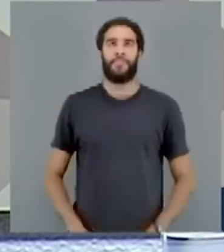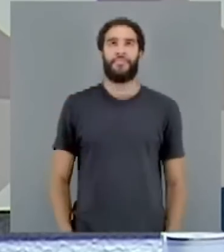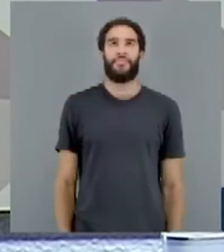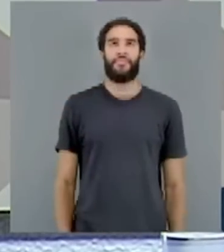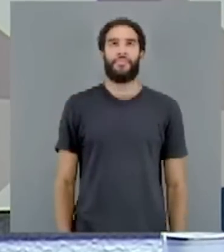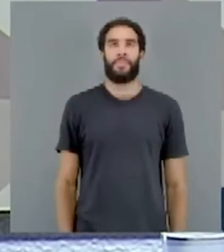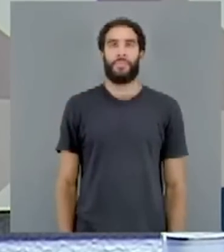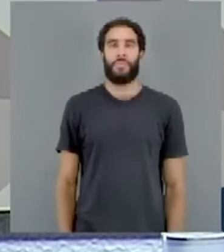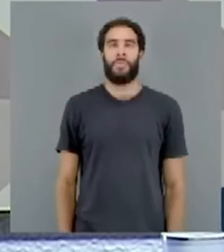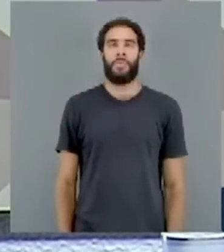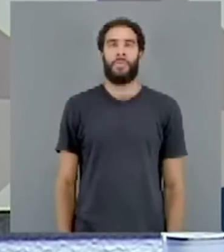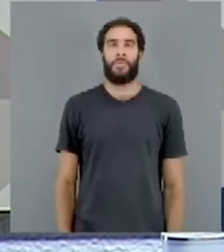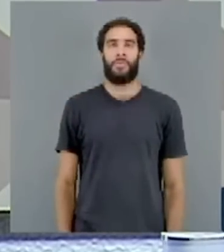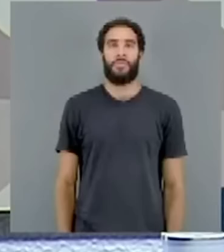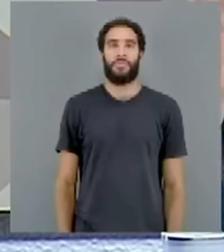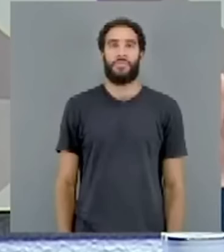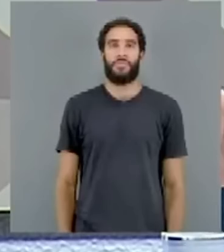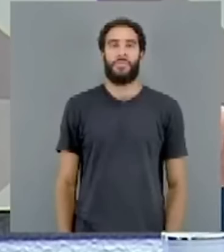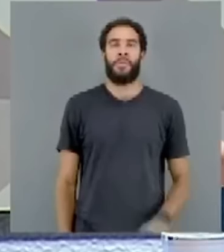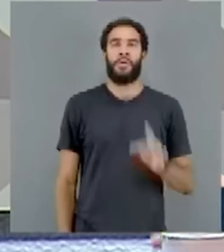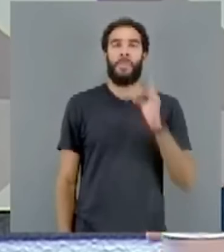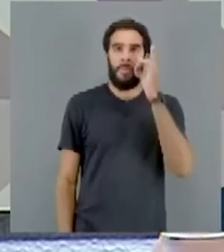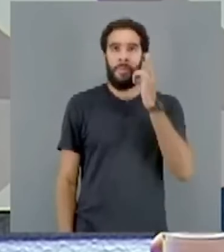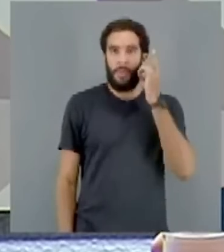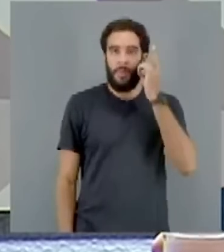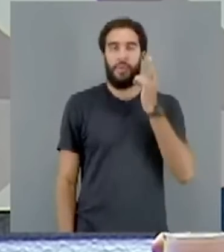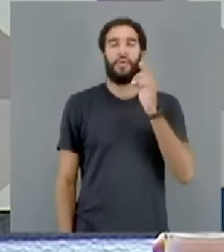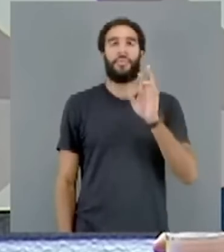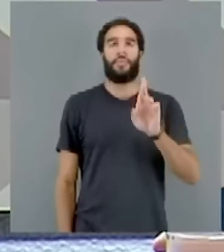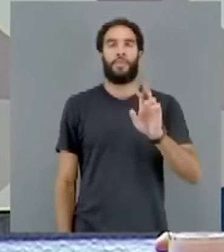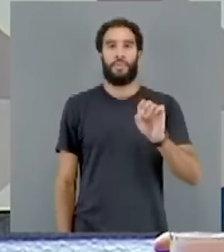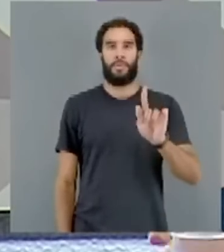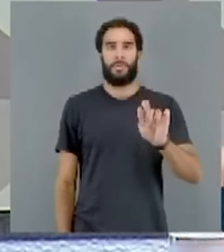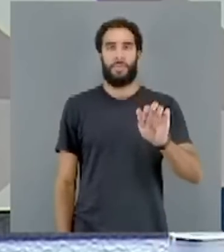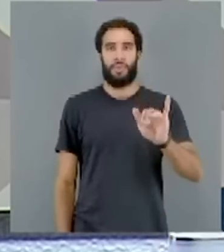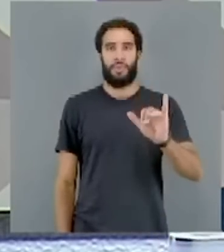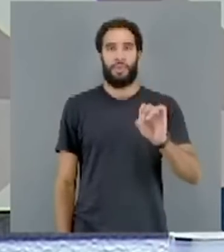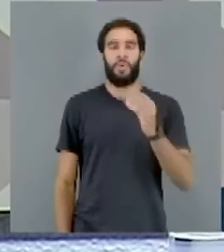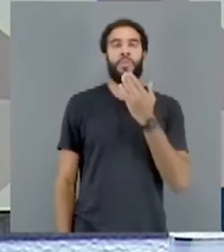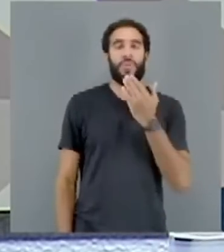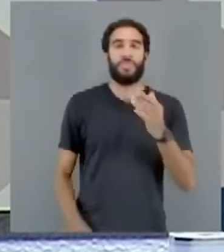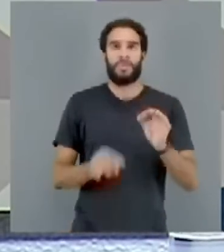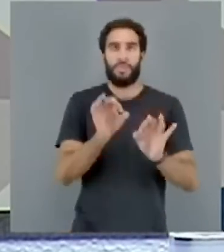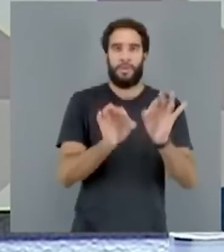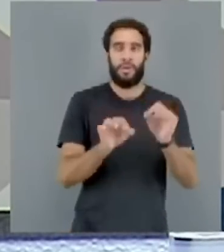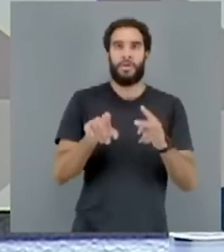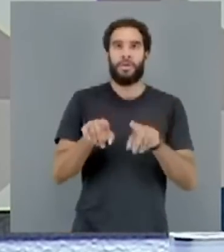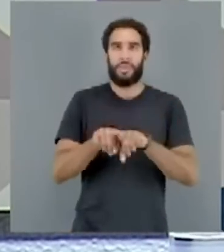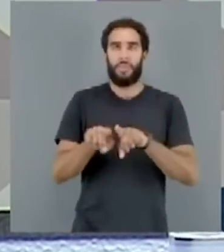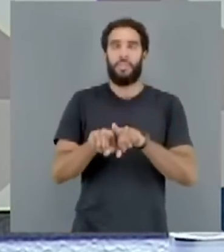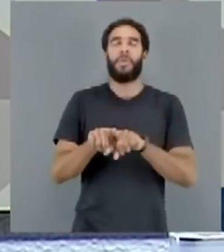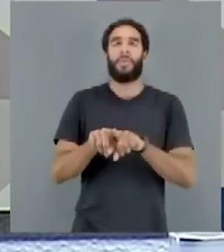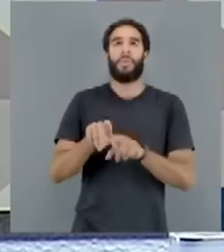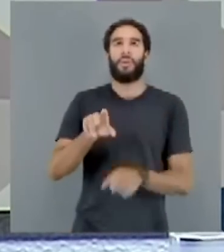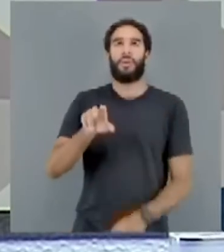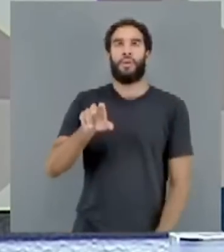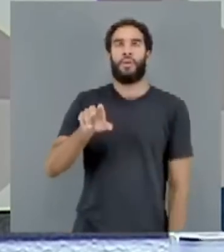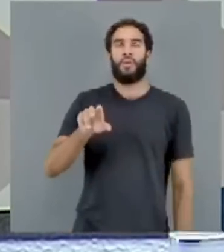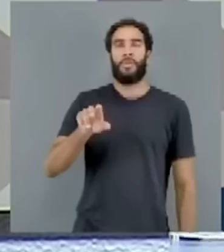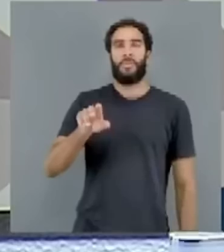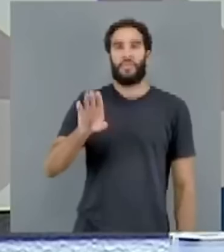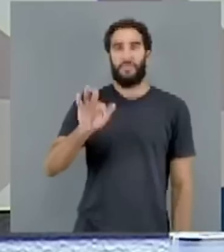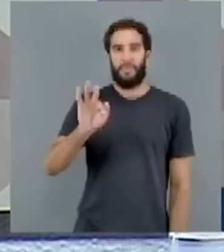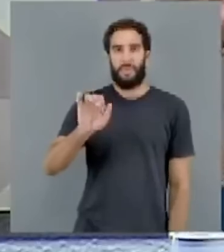você. Perfeito. O deputado Rogério Correia fez uma questão de ordem. O deputado Felipe Barros fez a contradita. A mesa vai